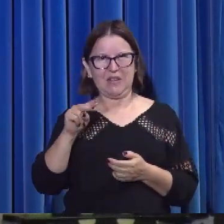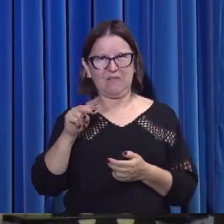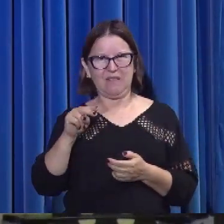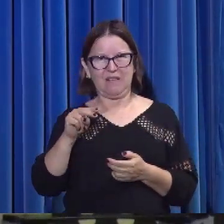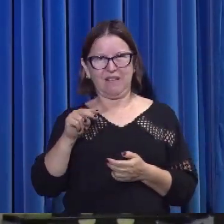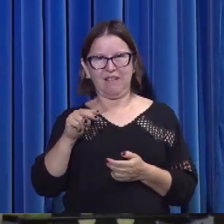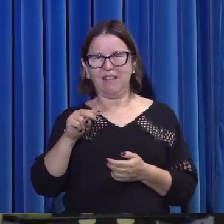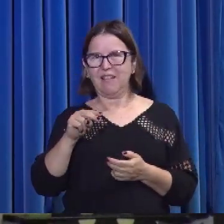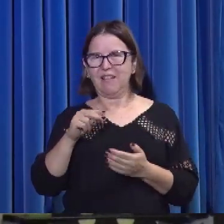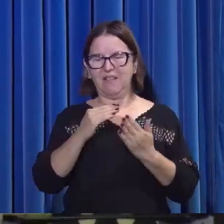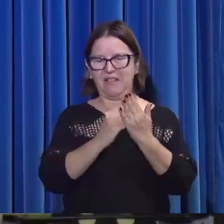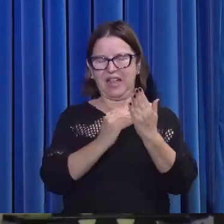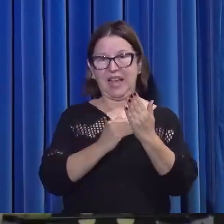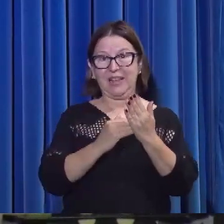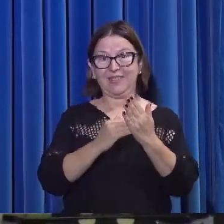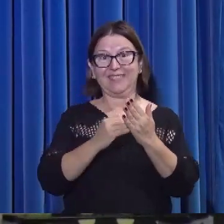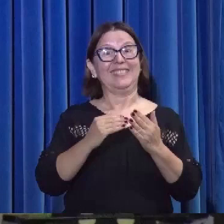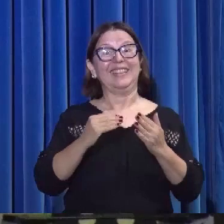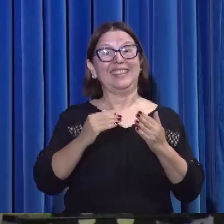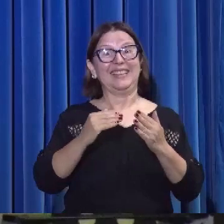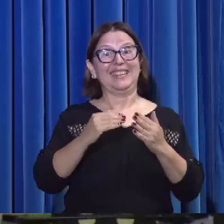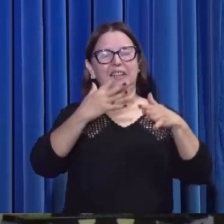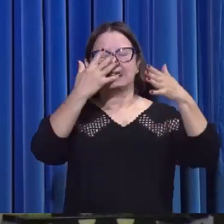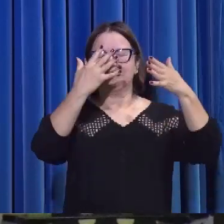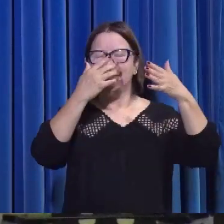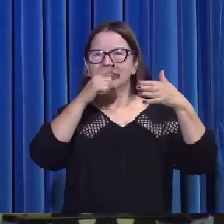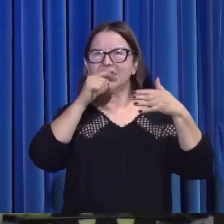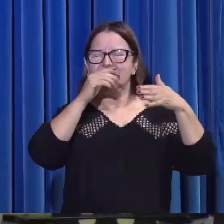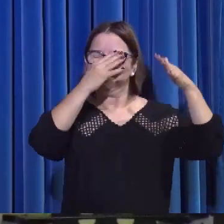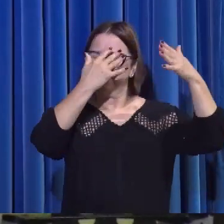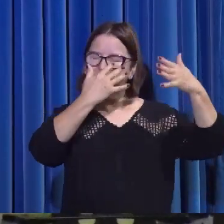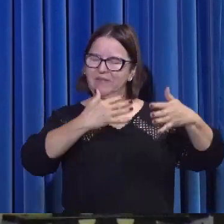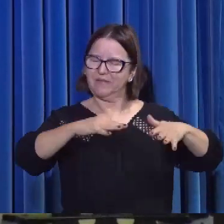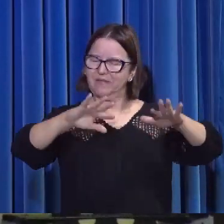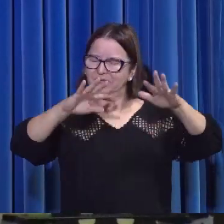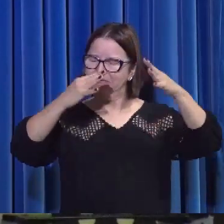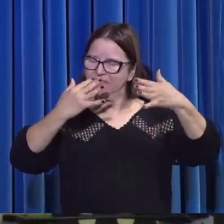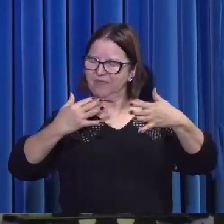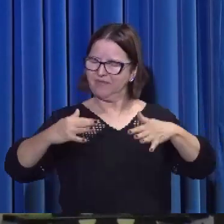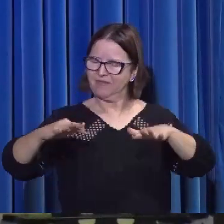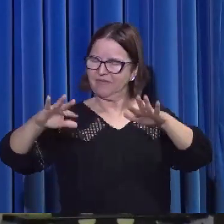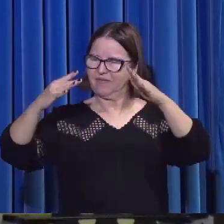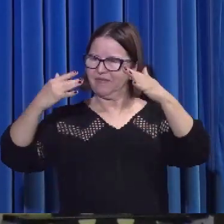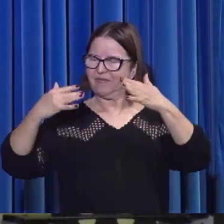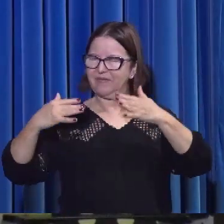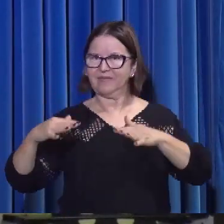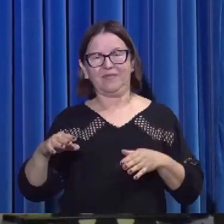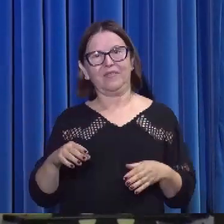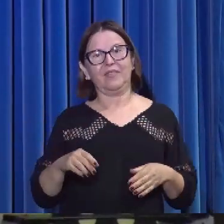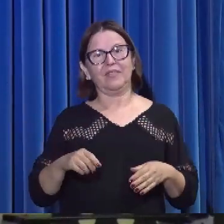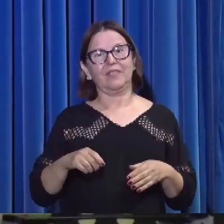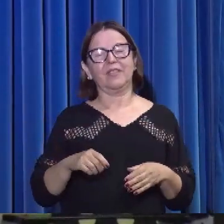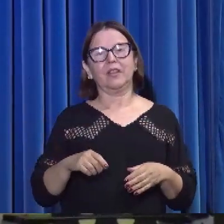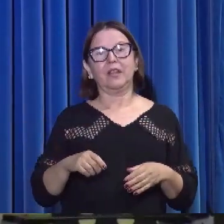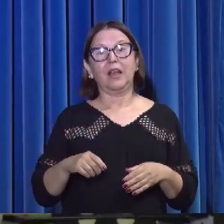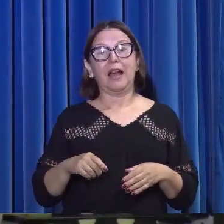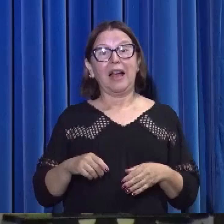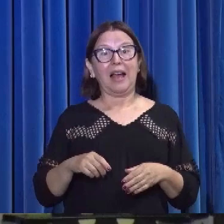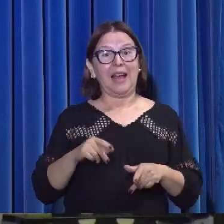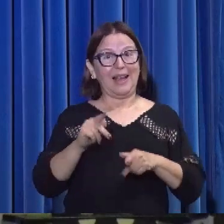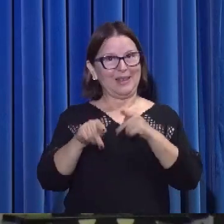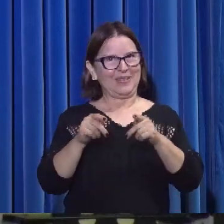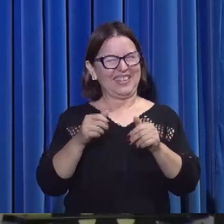homem vive por aquele punhado de água que escorre pelos seus dedos. Mas aqueles que seguem a Jesus